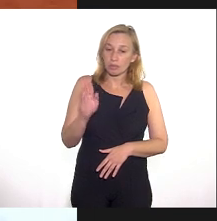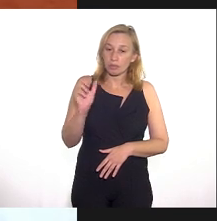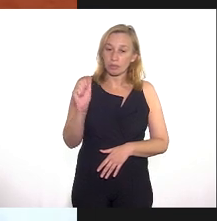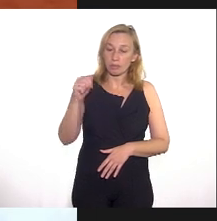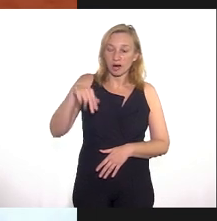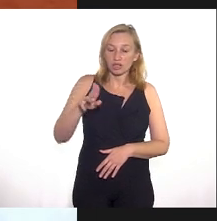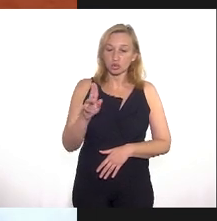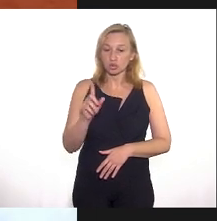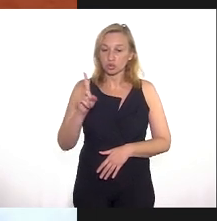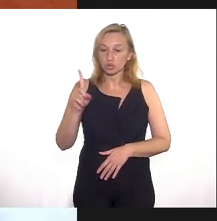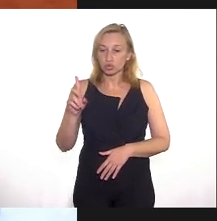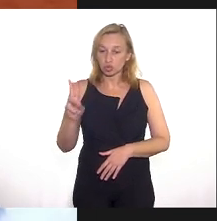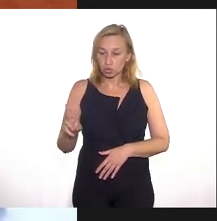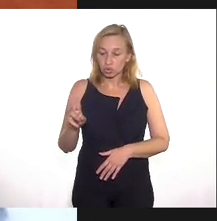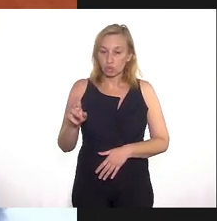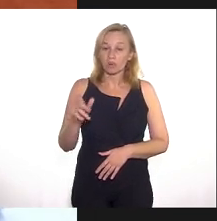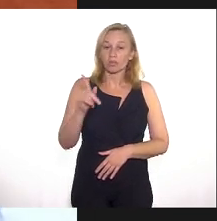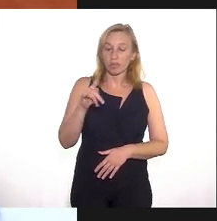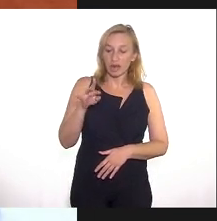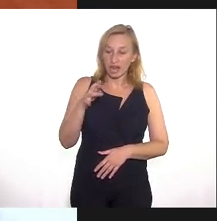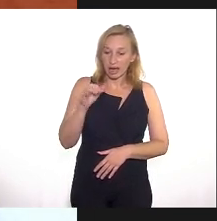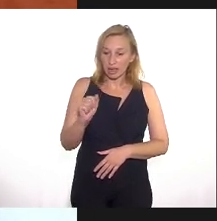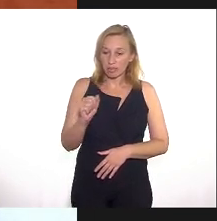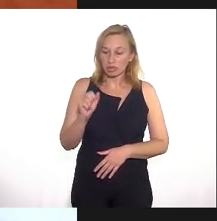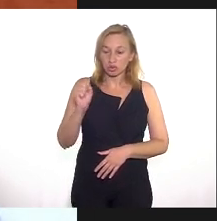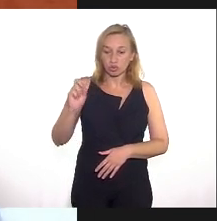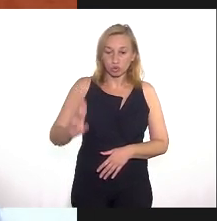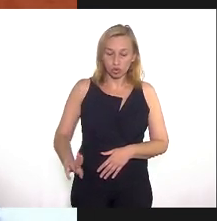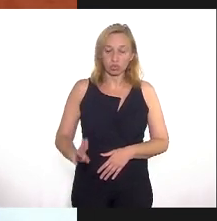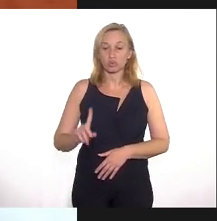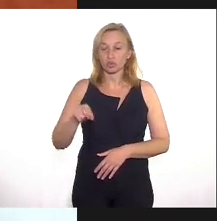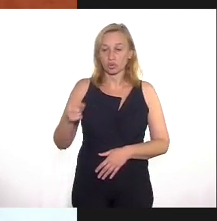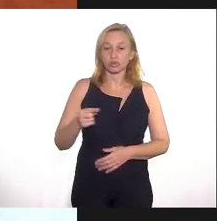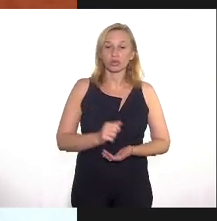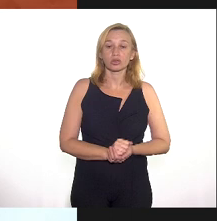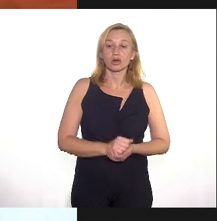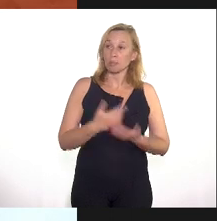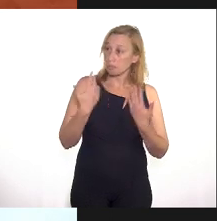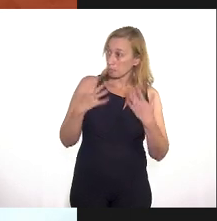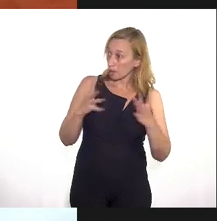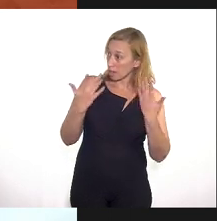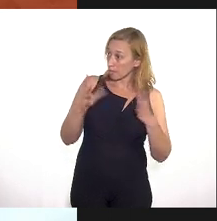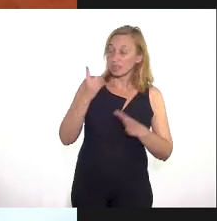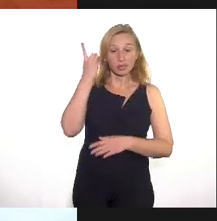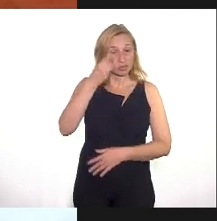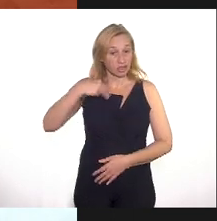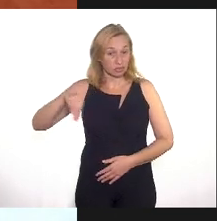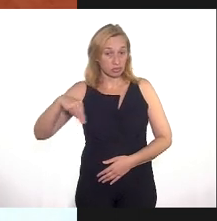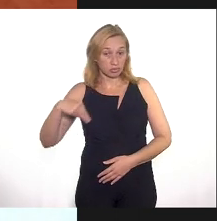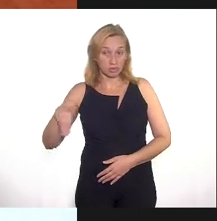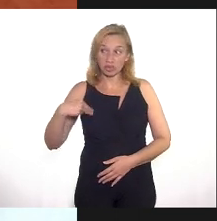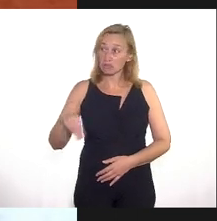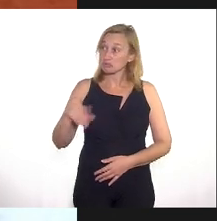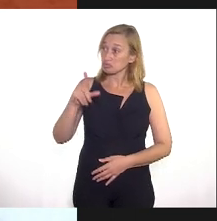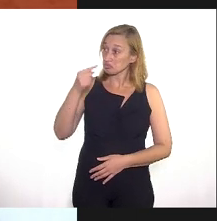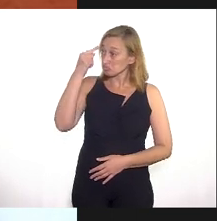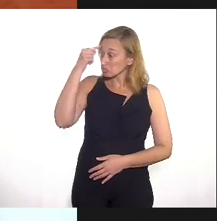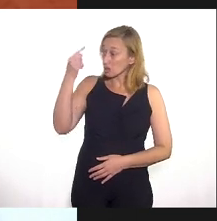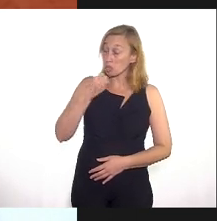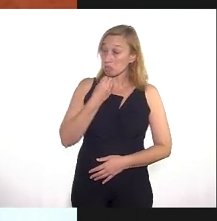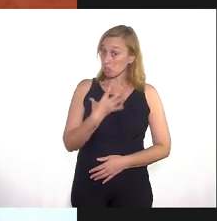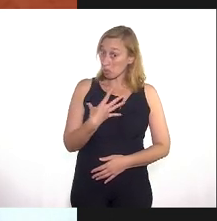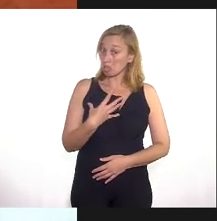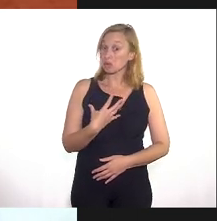e o Rio Pau. Mas parabéns, deputado Mink. Não sei onde o senhor arruma tanta ideia boa para trazer nessa